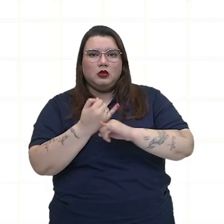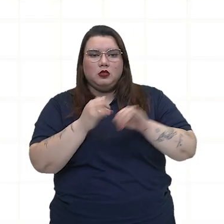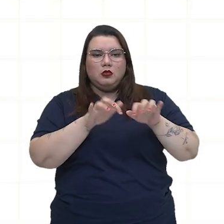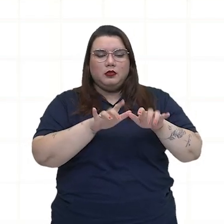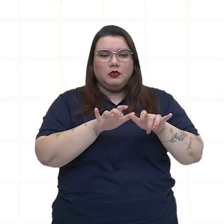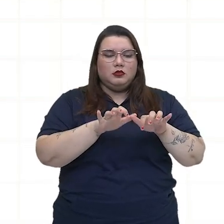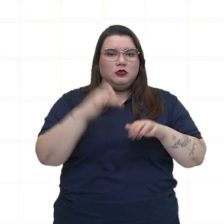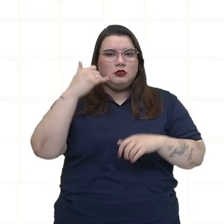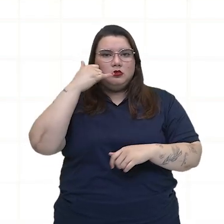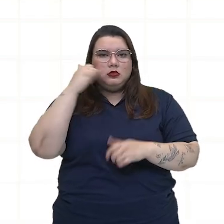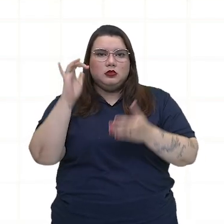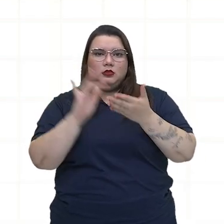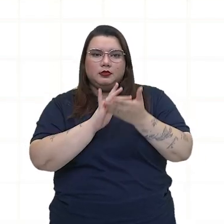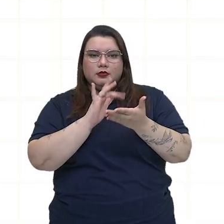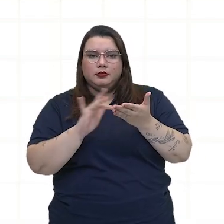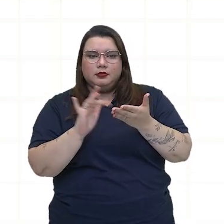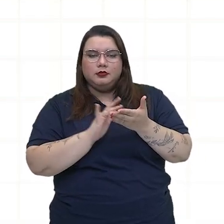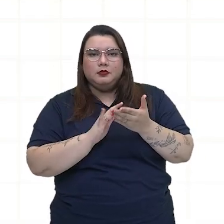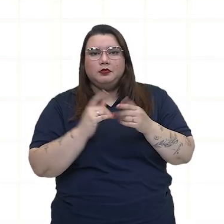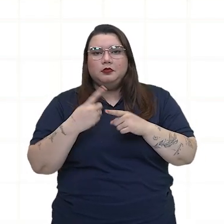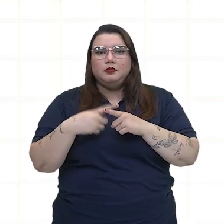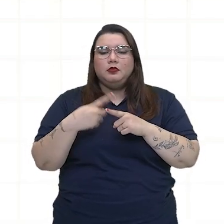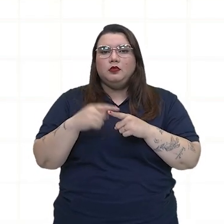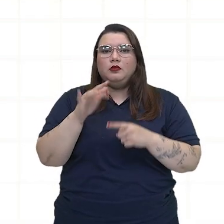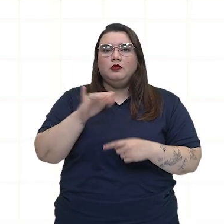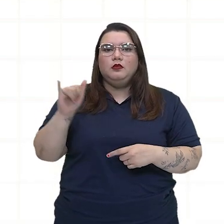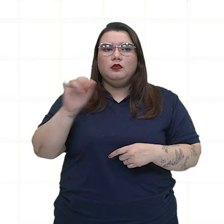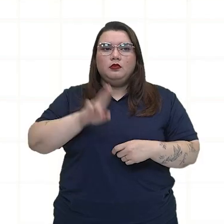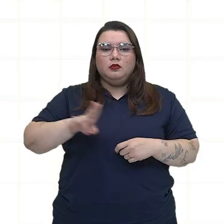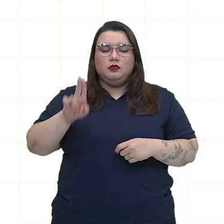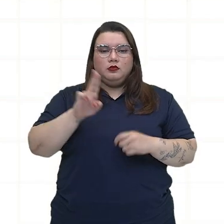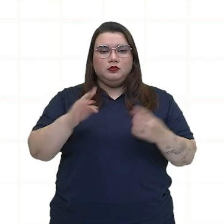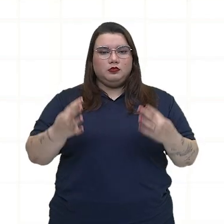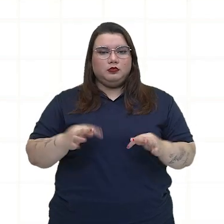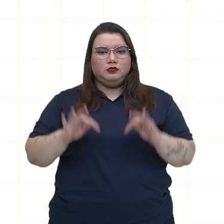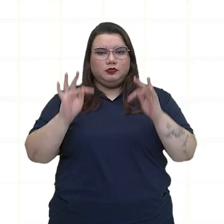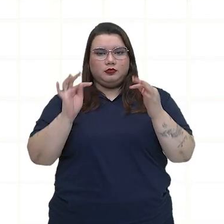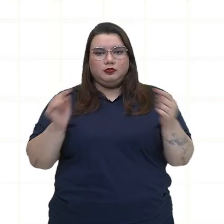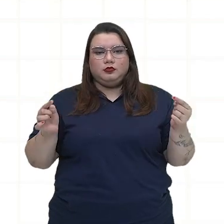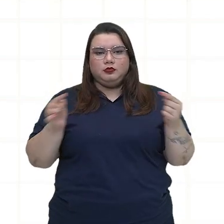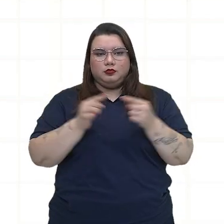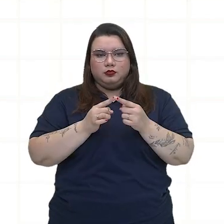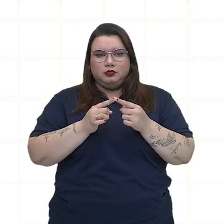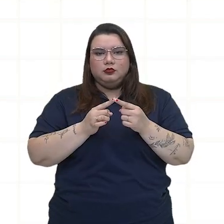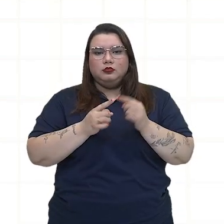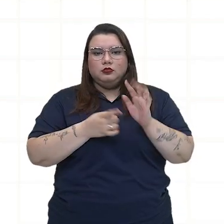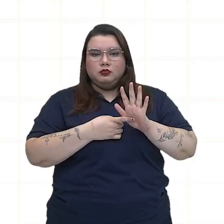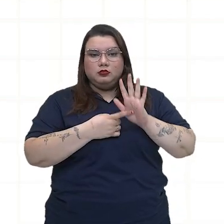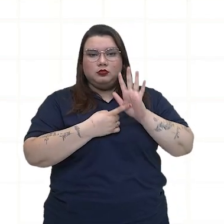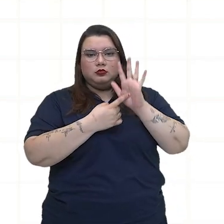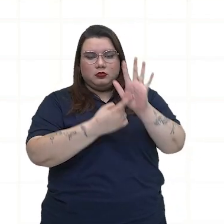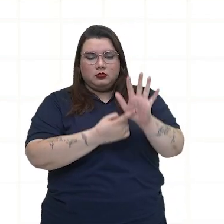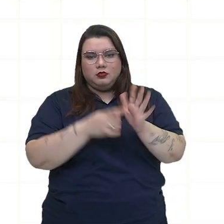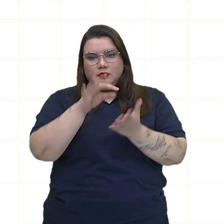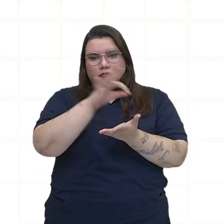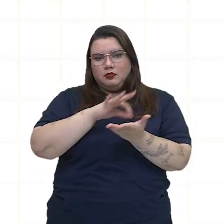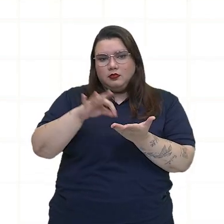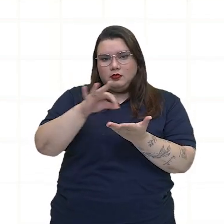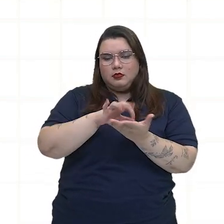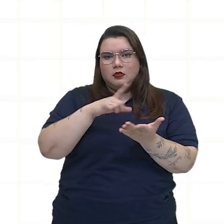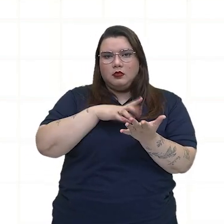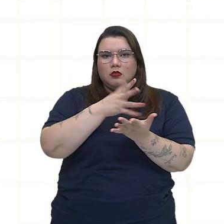pelo smartphone, pelo tablet, porque ele vai utilizar tecnologias digitais para exibir esse mapa,